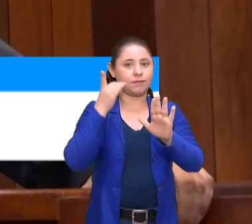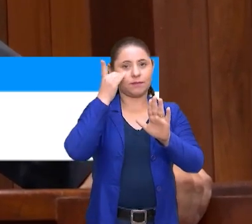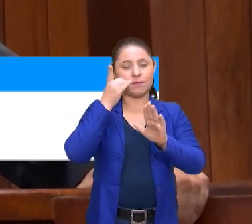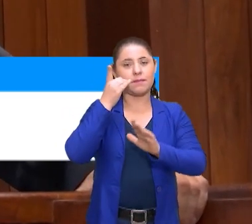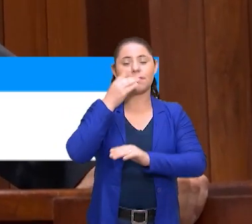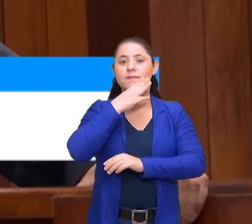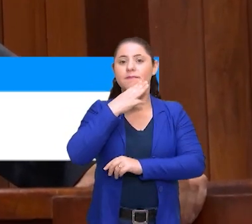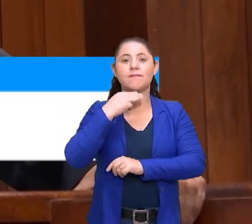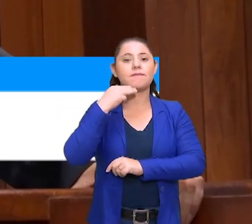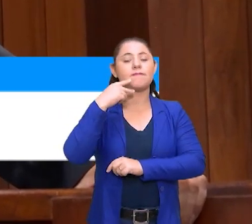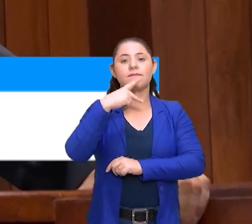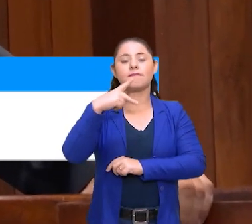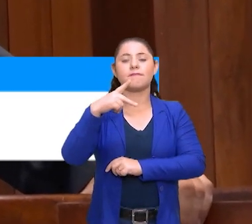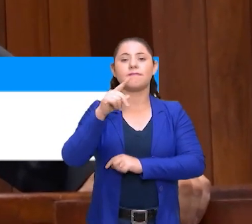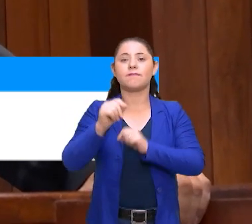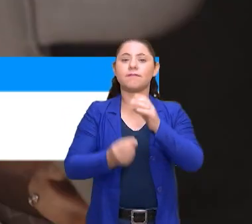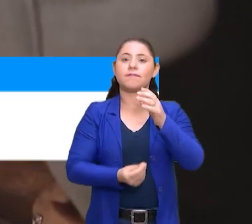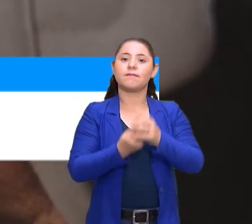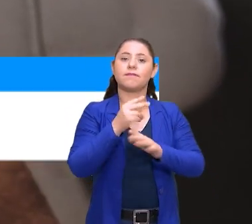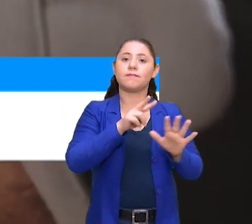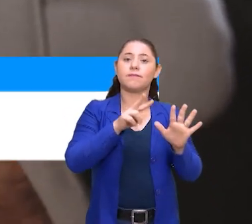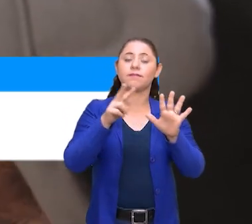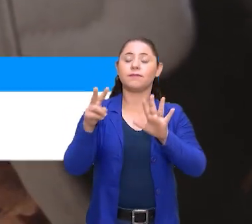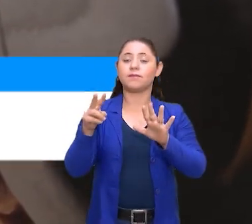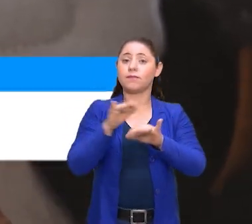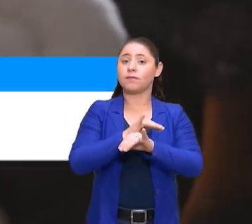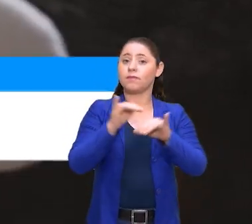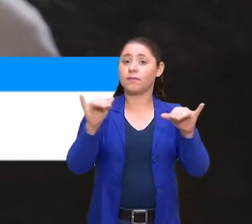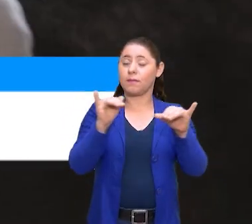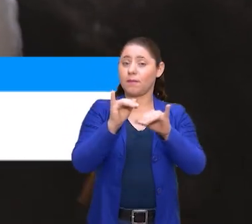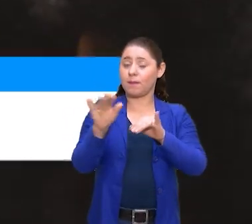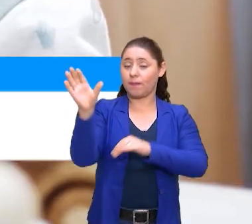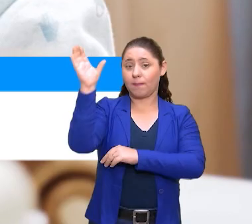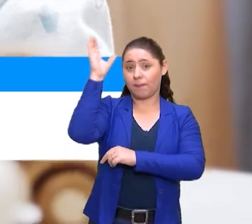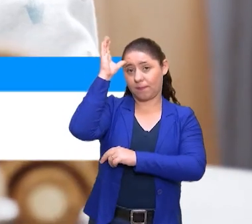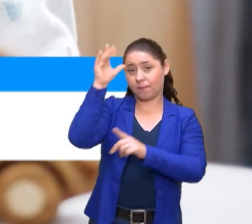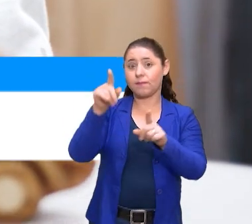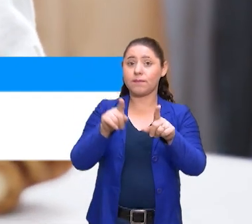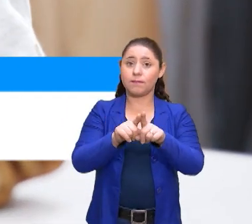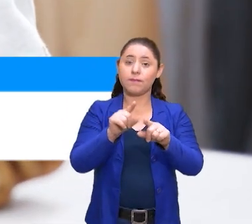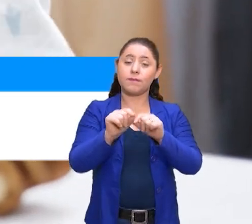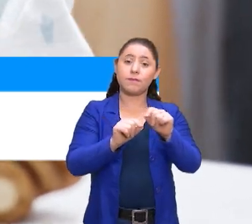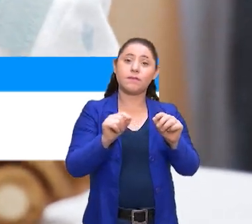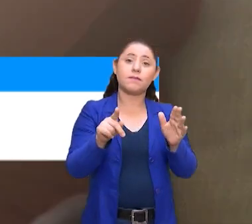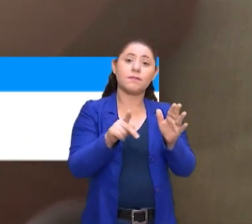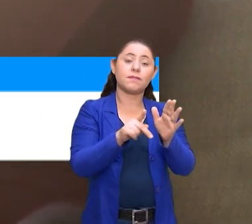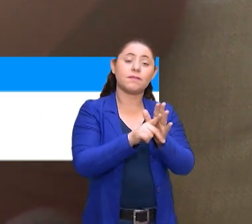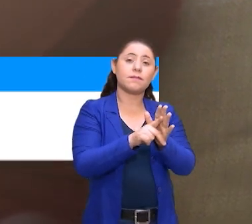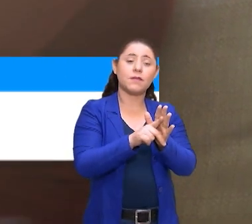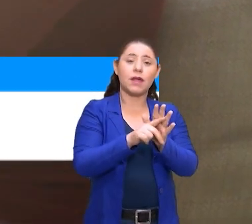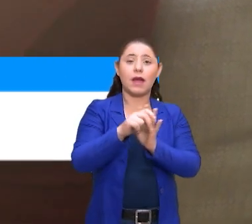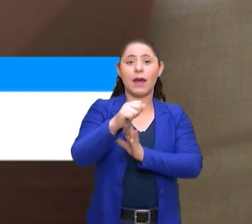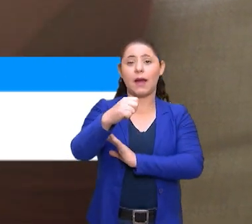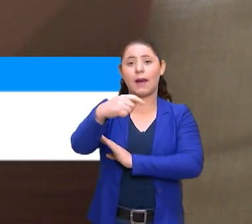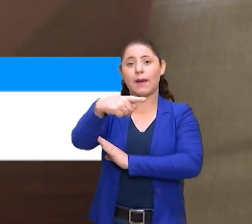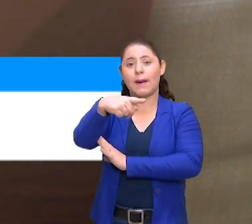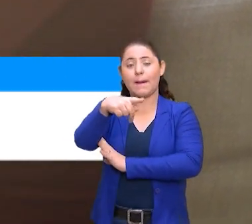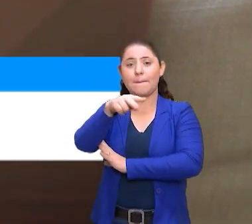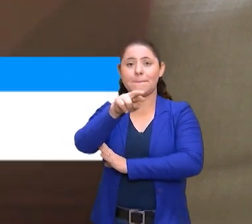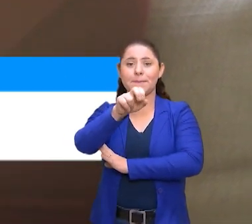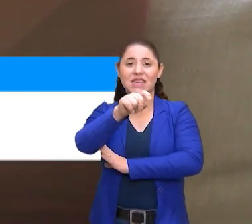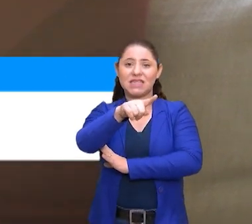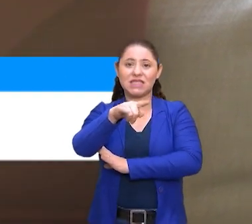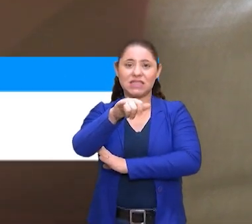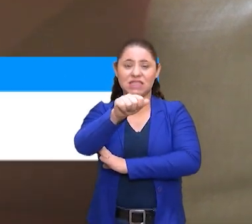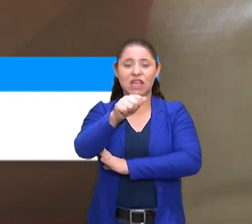autoria do deputado Marçal Filho, do PP, que institui a Semana de Informação e Conscientização sobre a apraxia